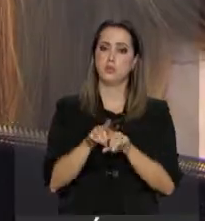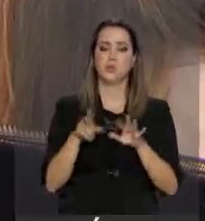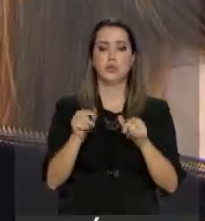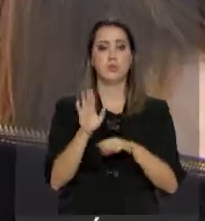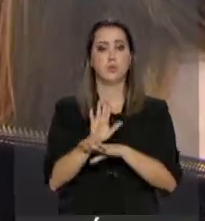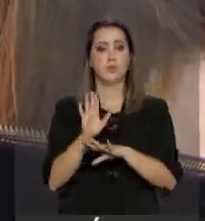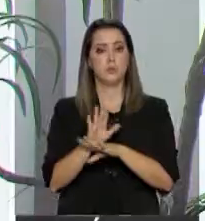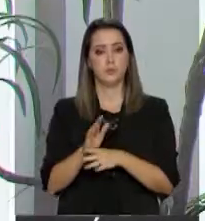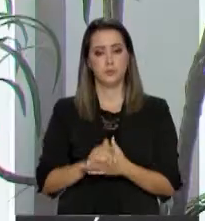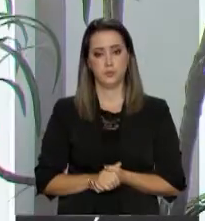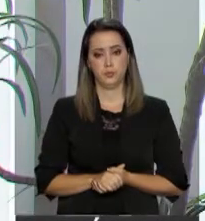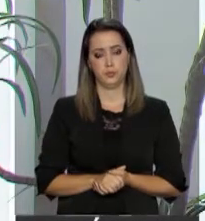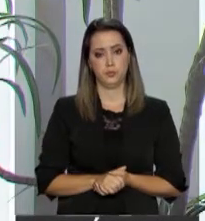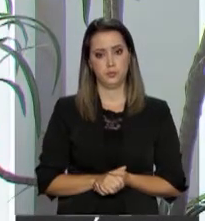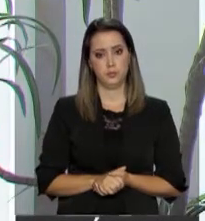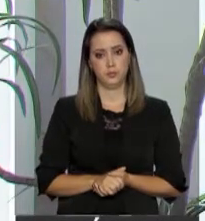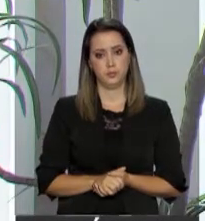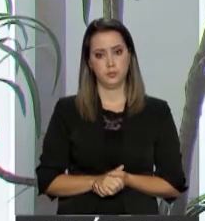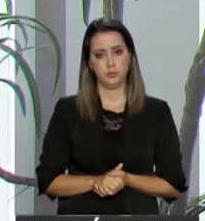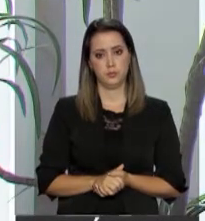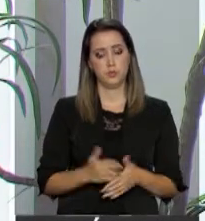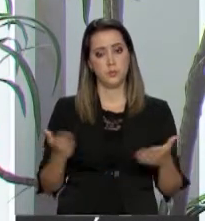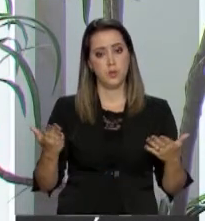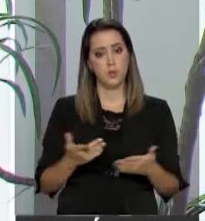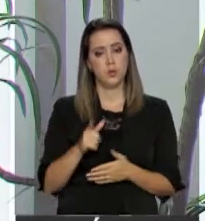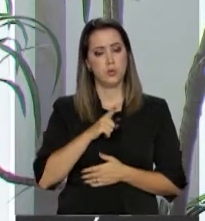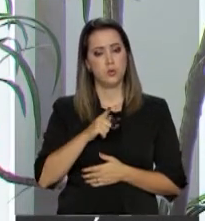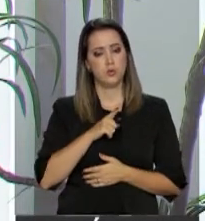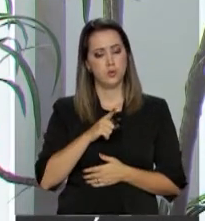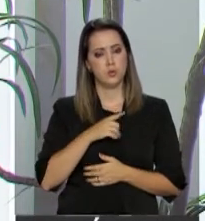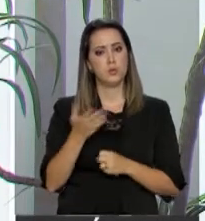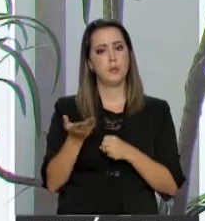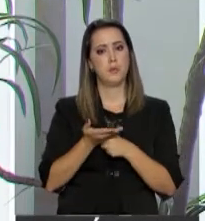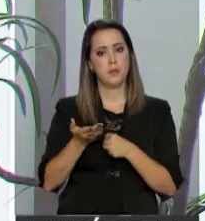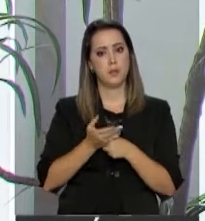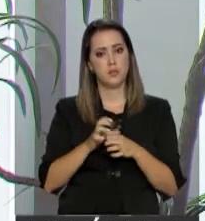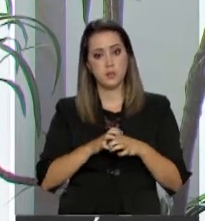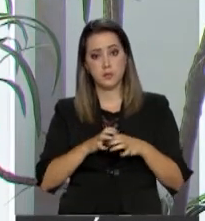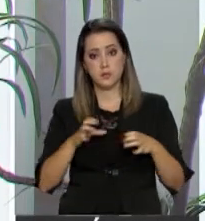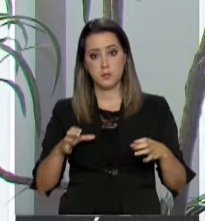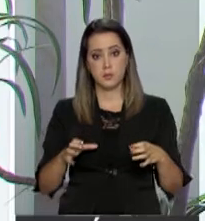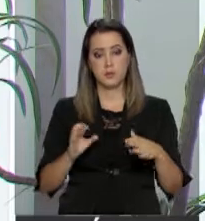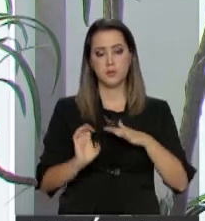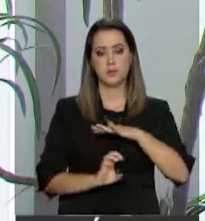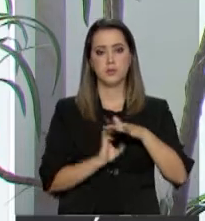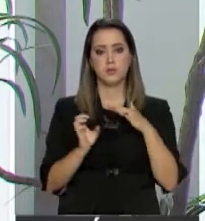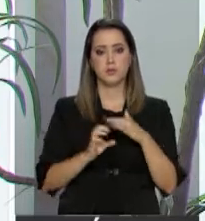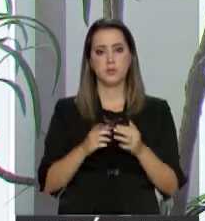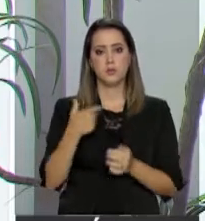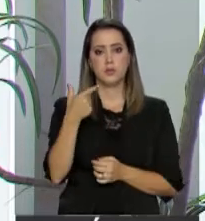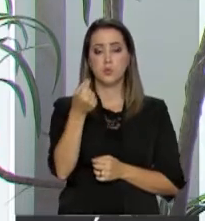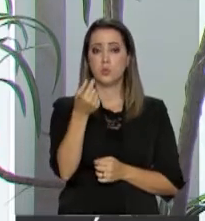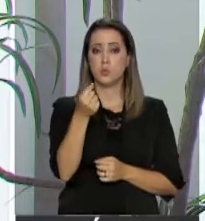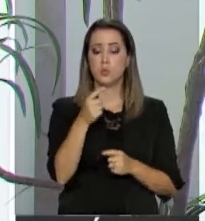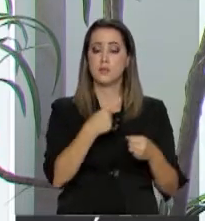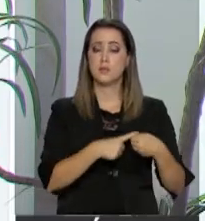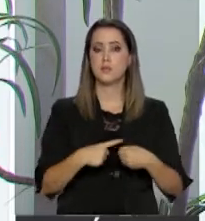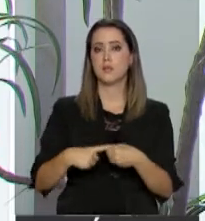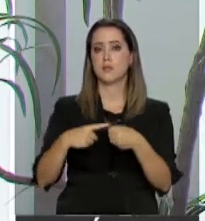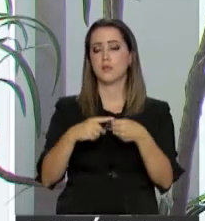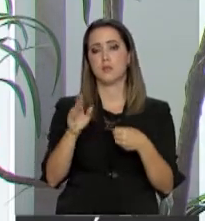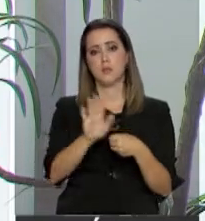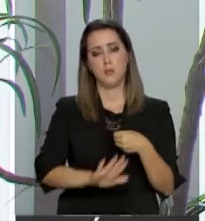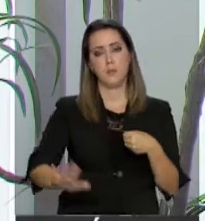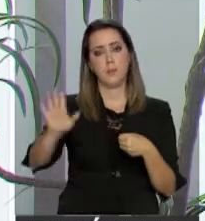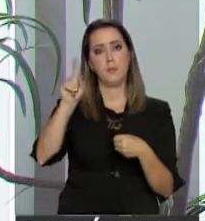beneficiados hoje se você tiver médias e grandes empresas em 200 municípios brasileiros é